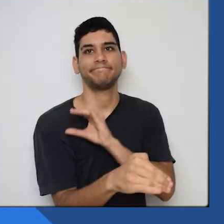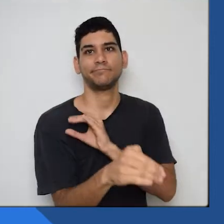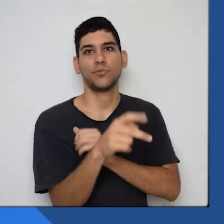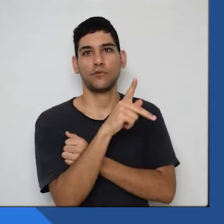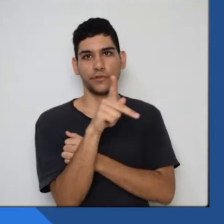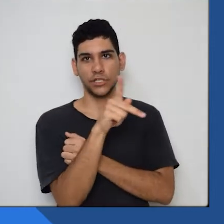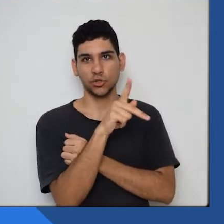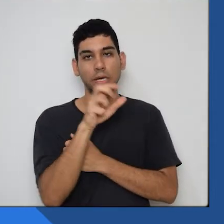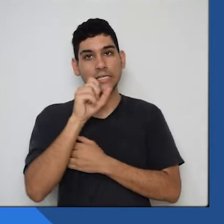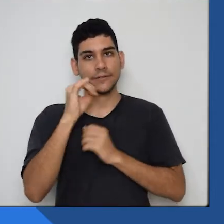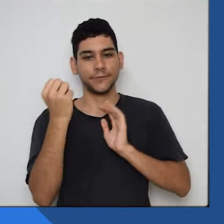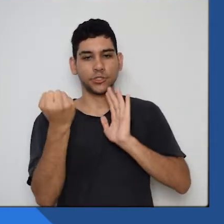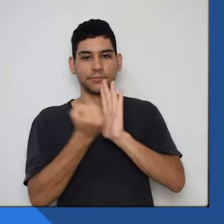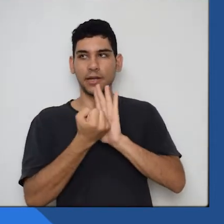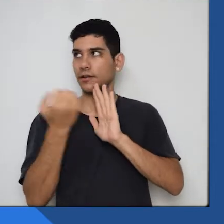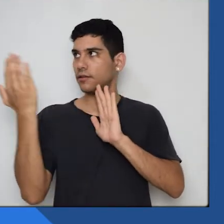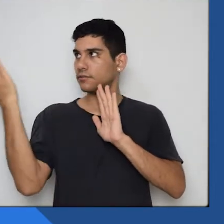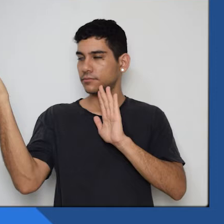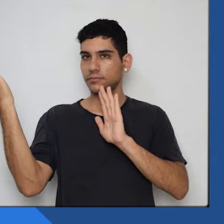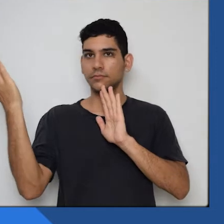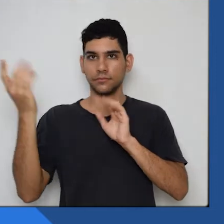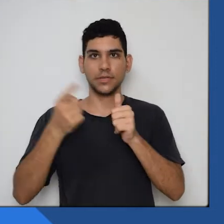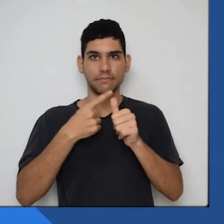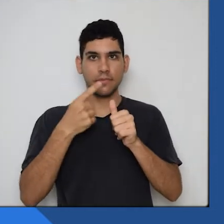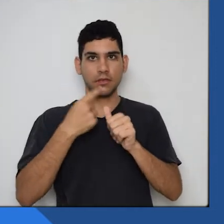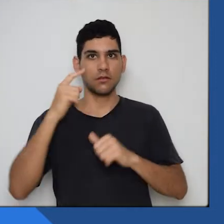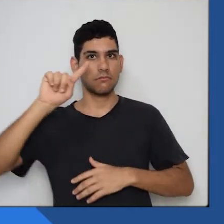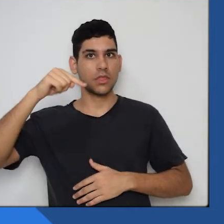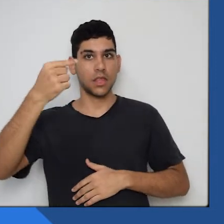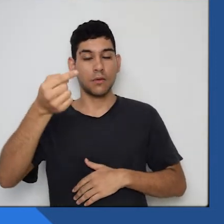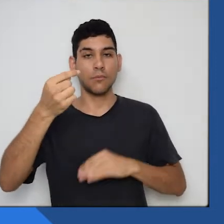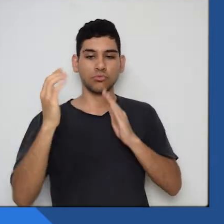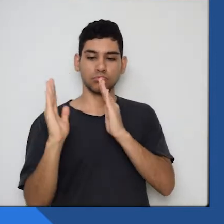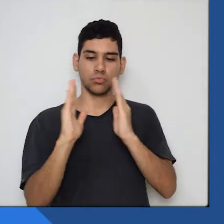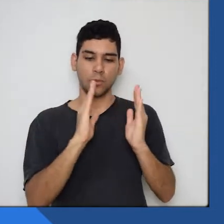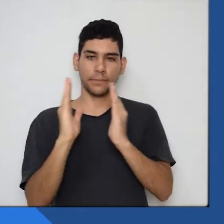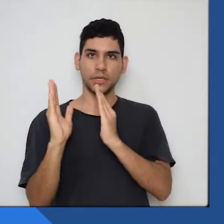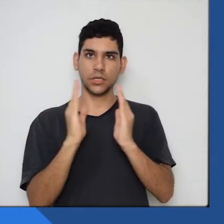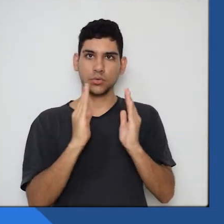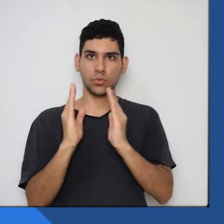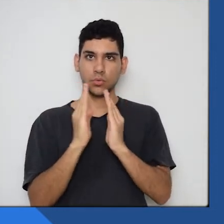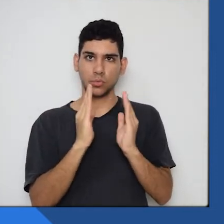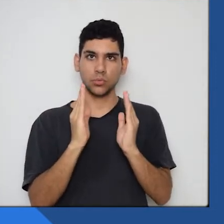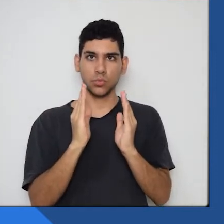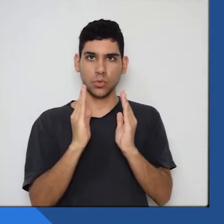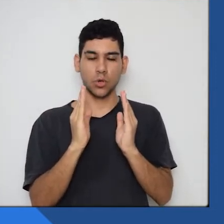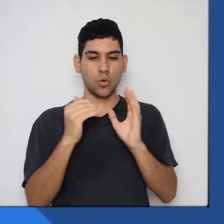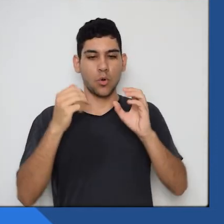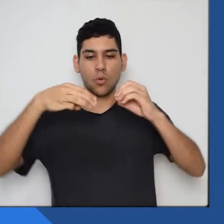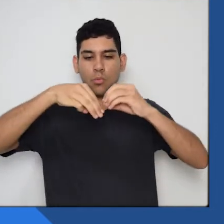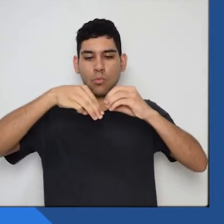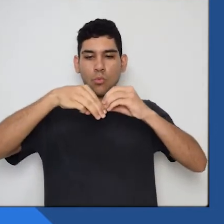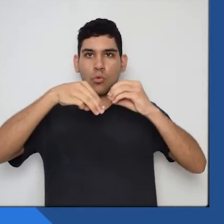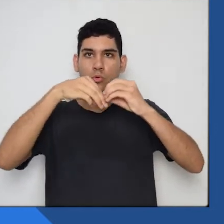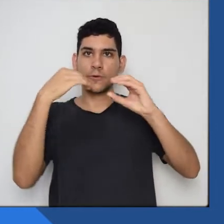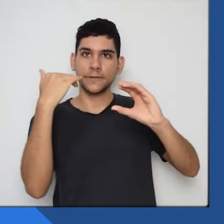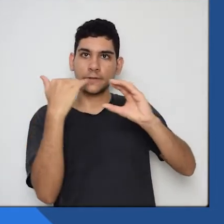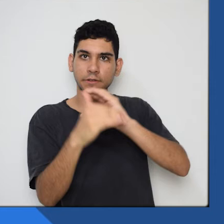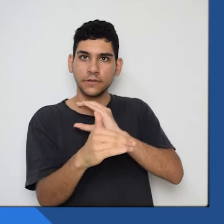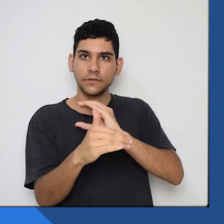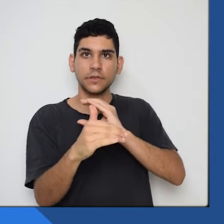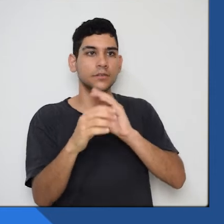enviar. Se a gente marcar essa primeira opção, depois do prazo aqui do limite de tempo, o